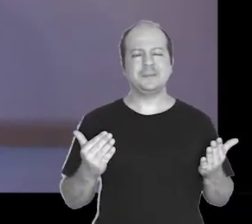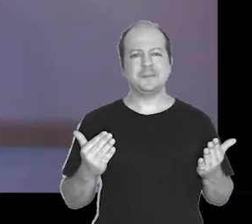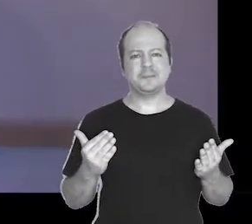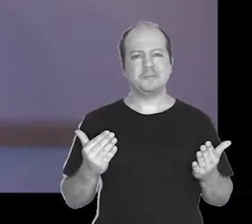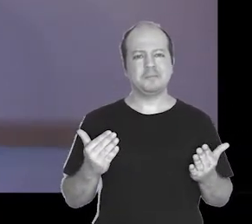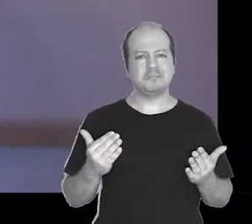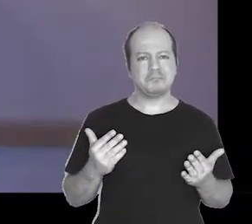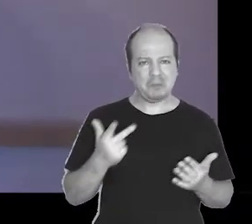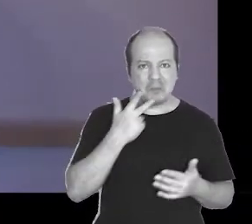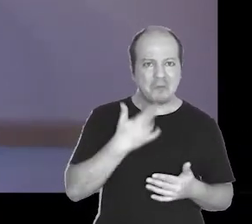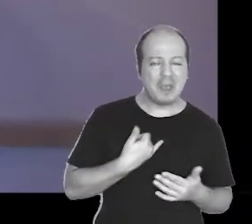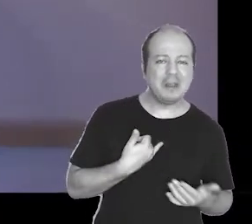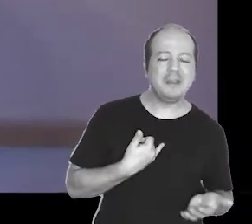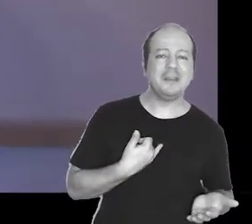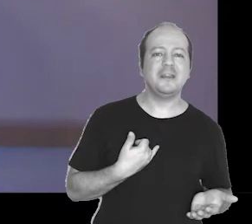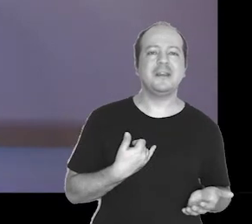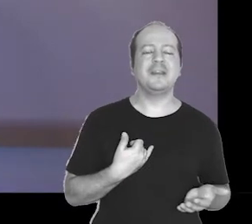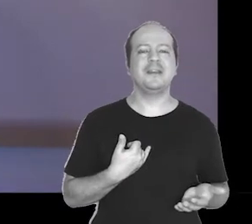Confesse,